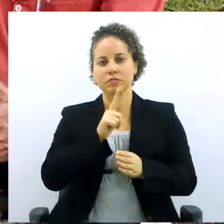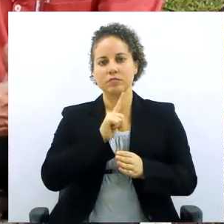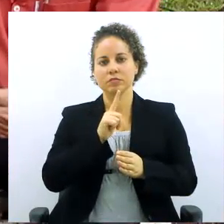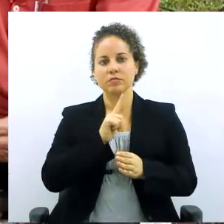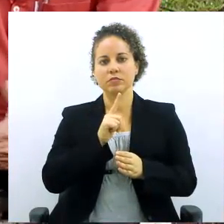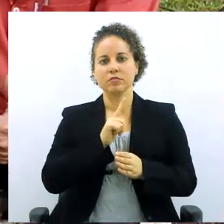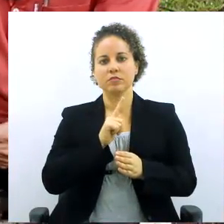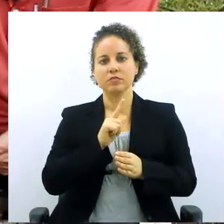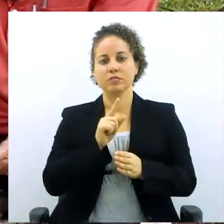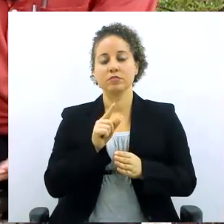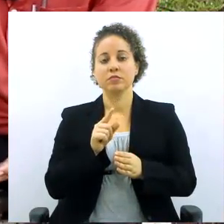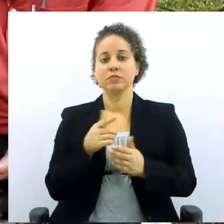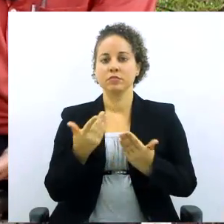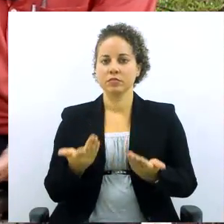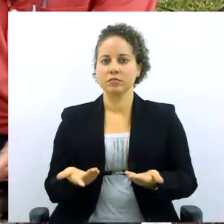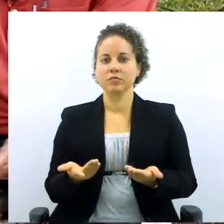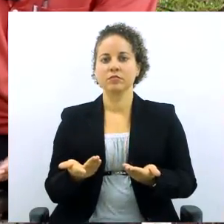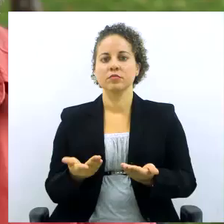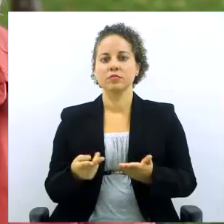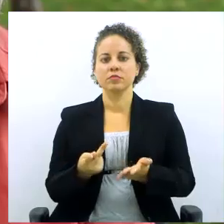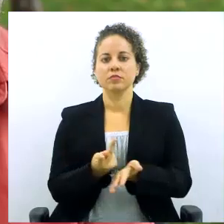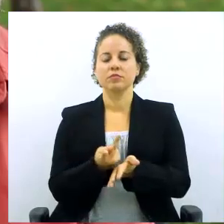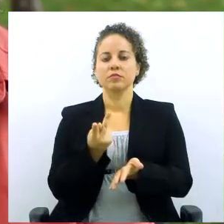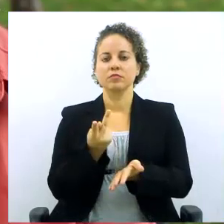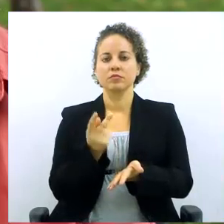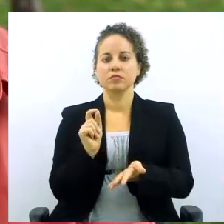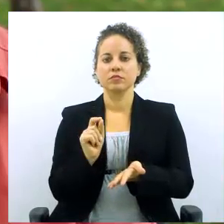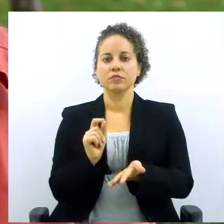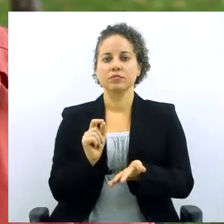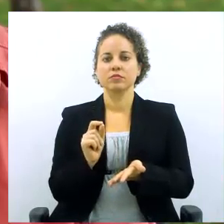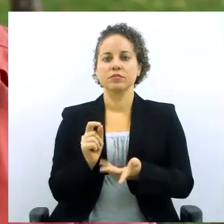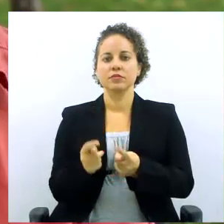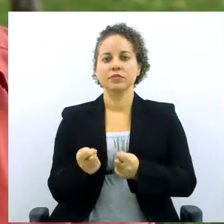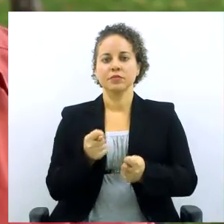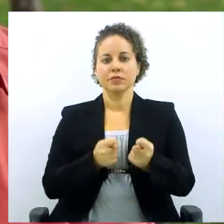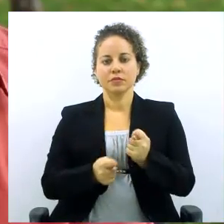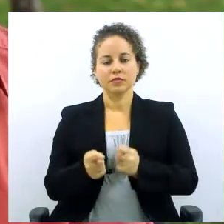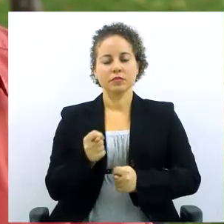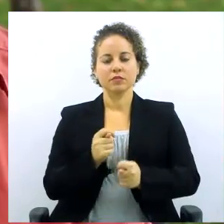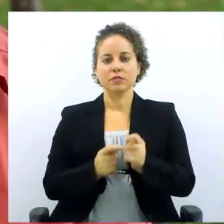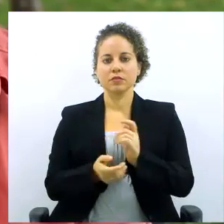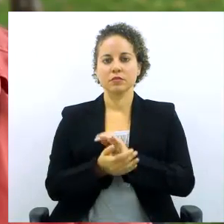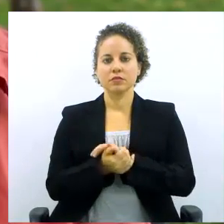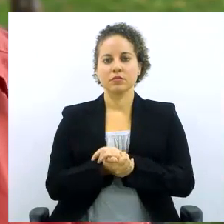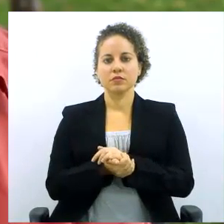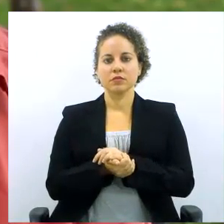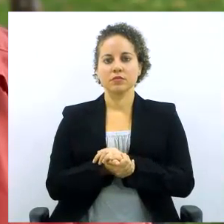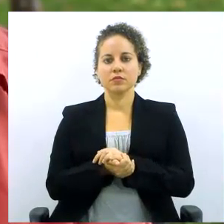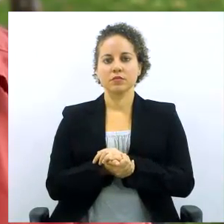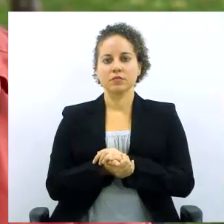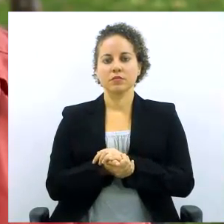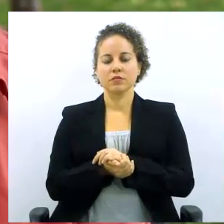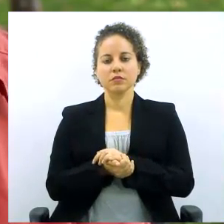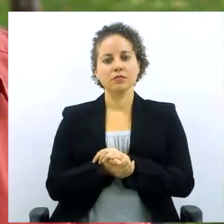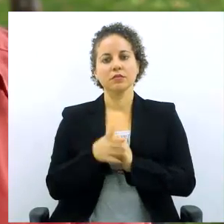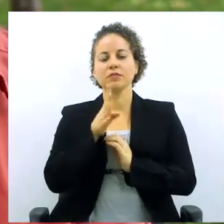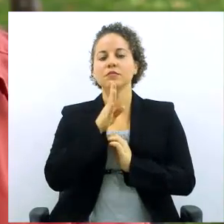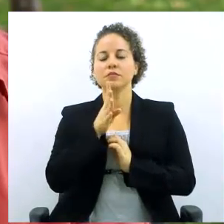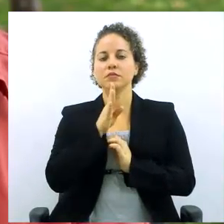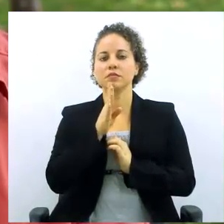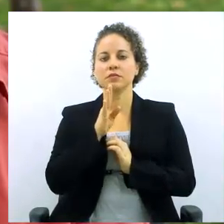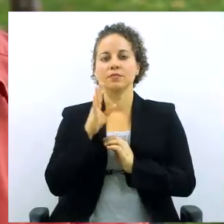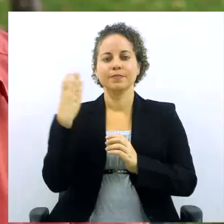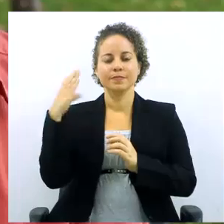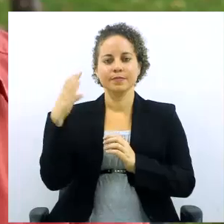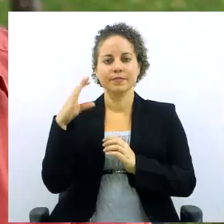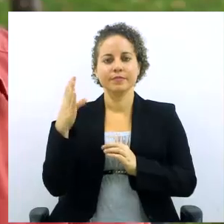que transformou-se em algo que é diferente, que é a economia estudo, área do conhecimento,